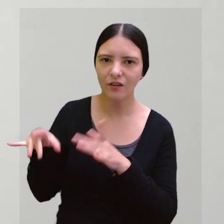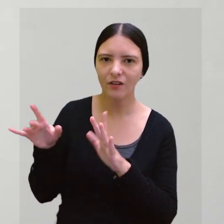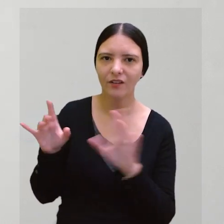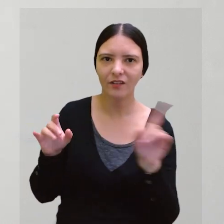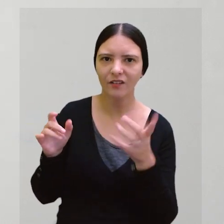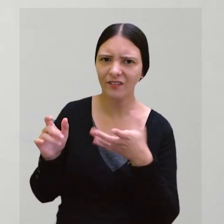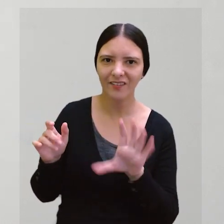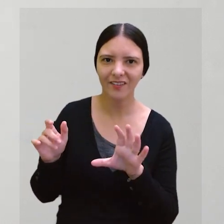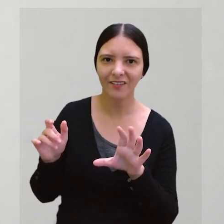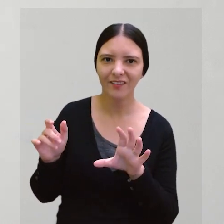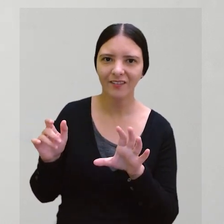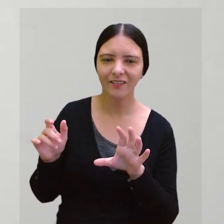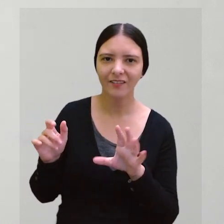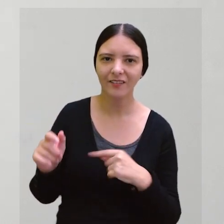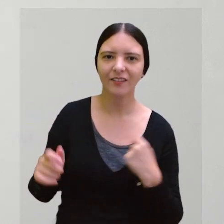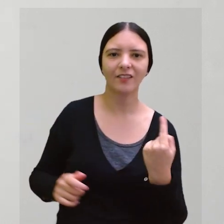Não? Não quer?